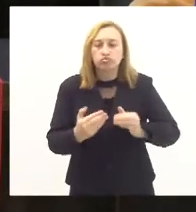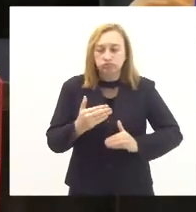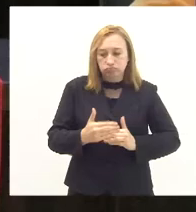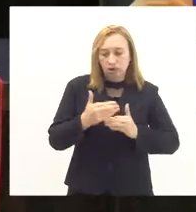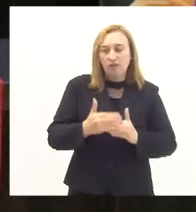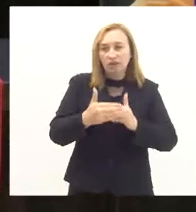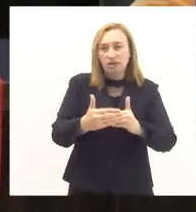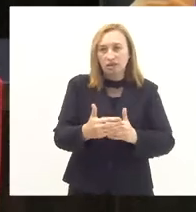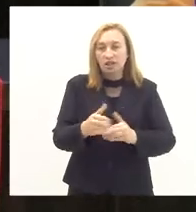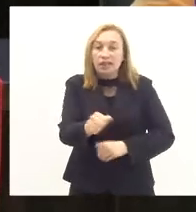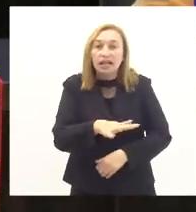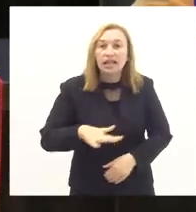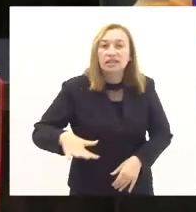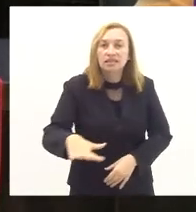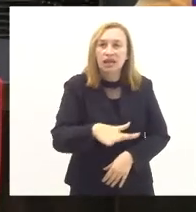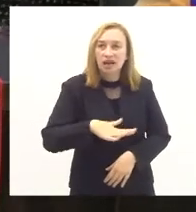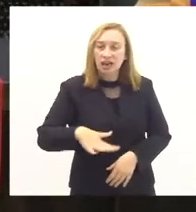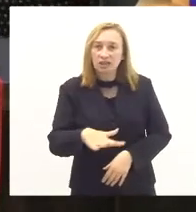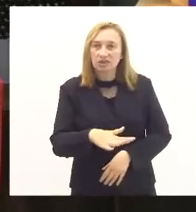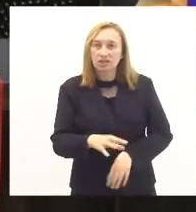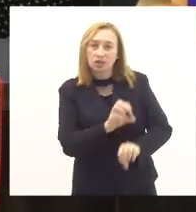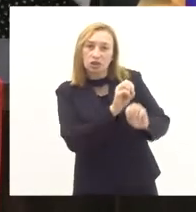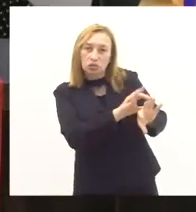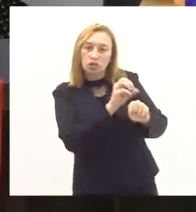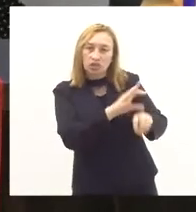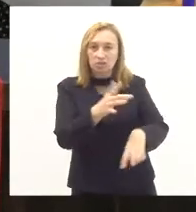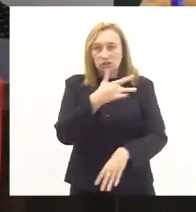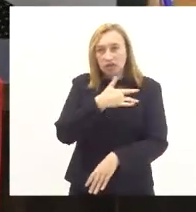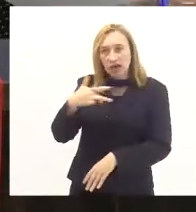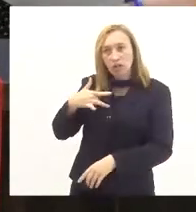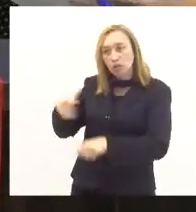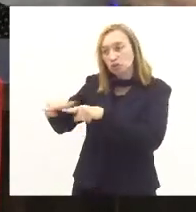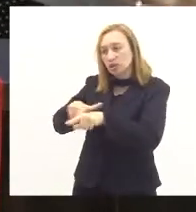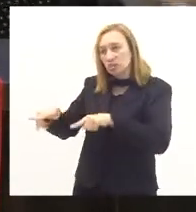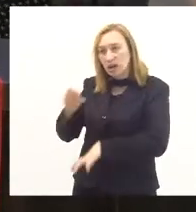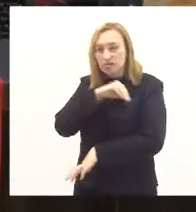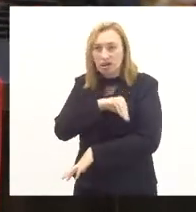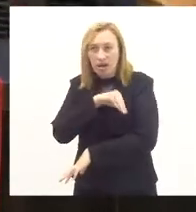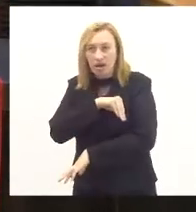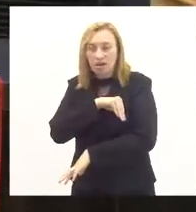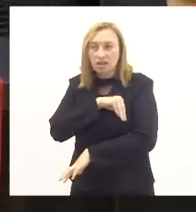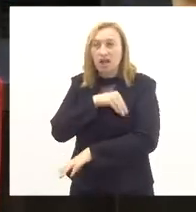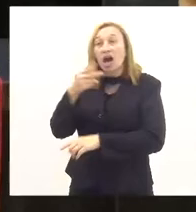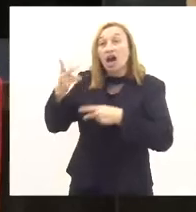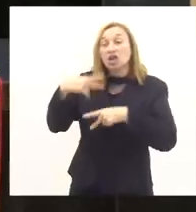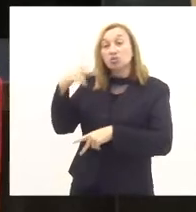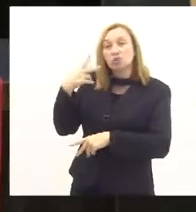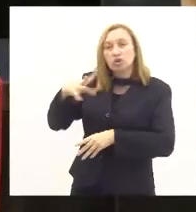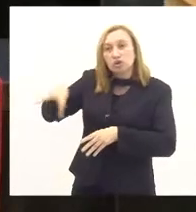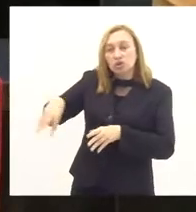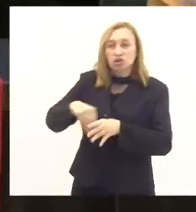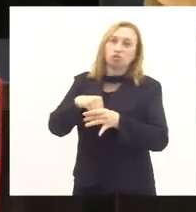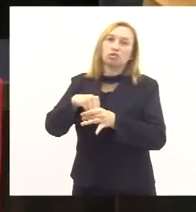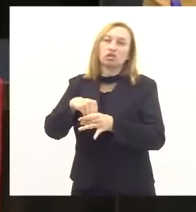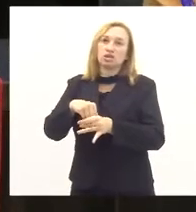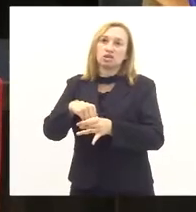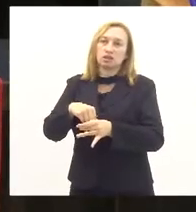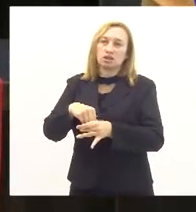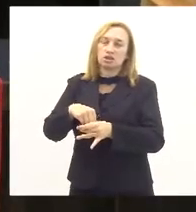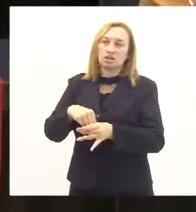avançando nas áreas da educação, da saúde, do trabalho e renda, as políticas inclusivas